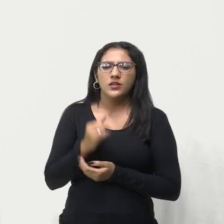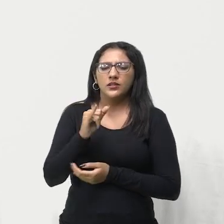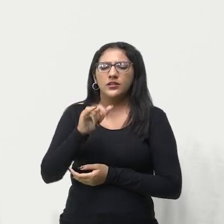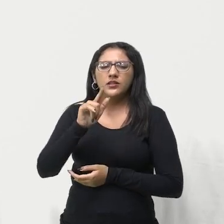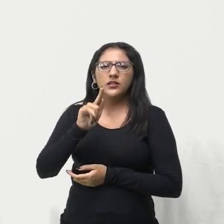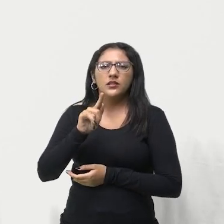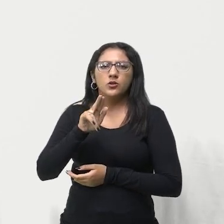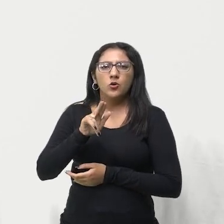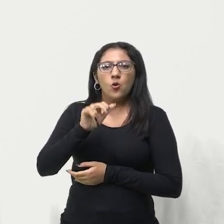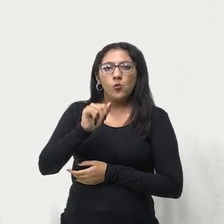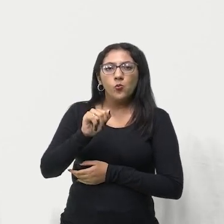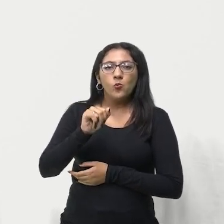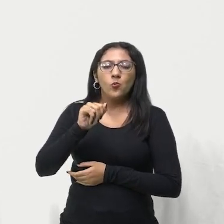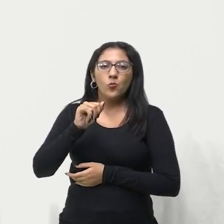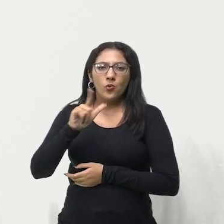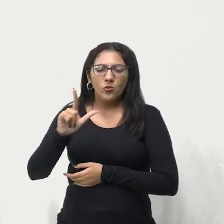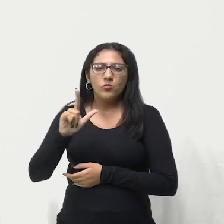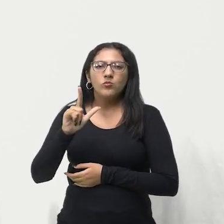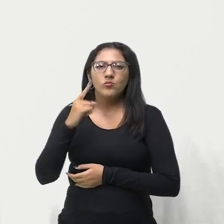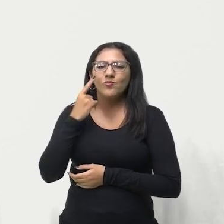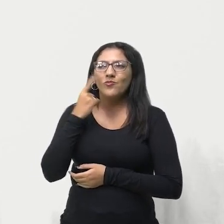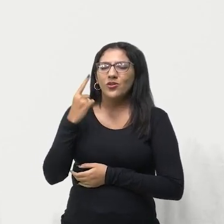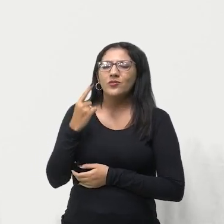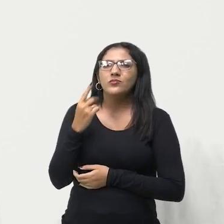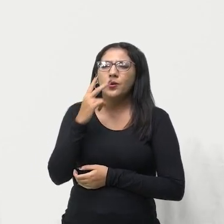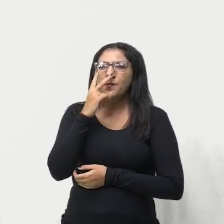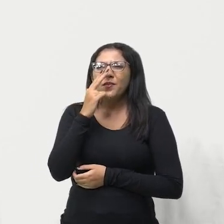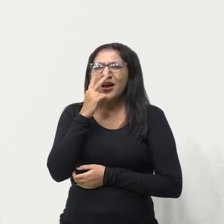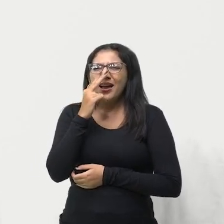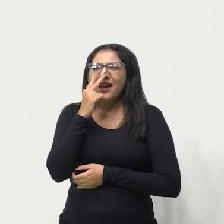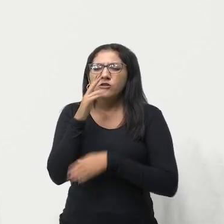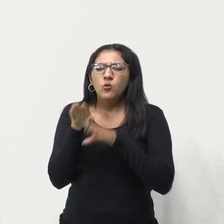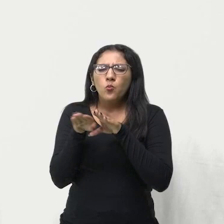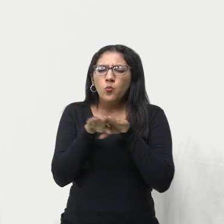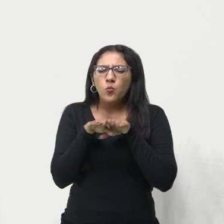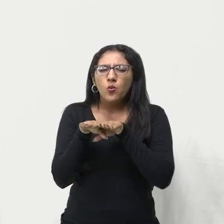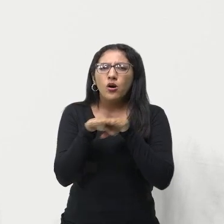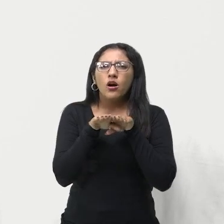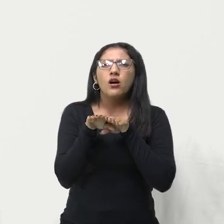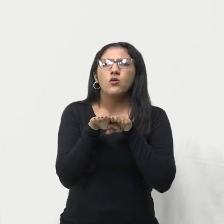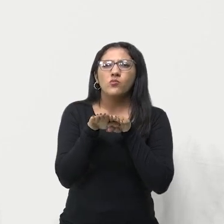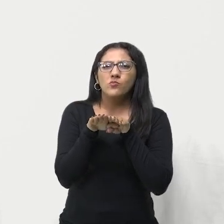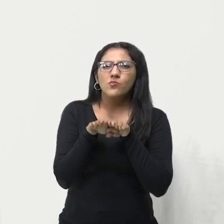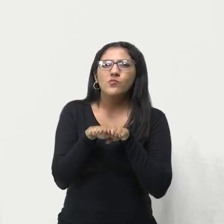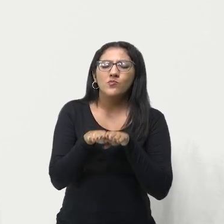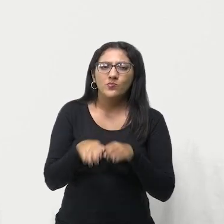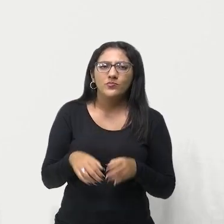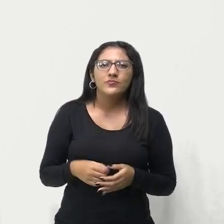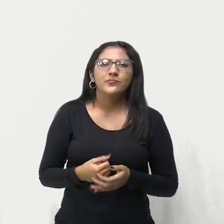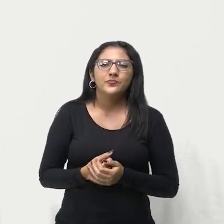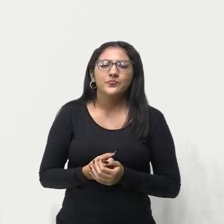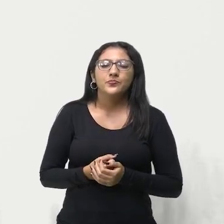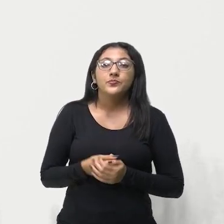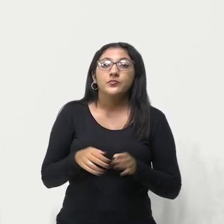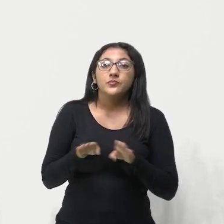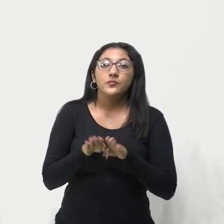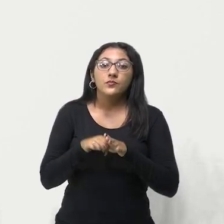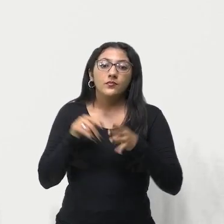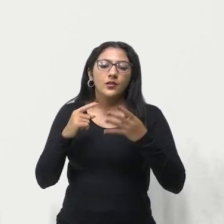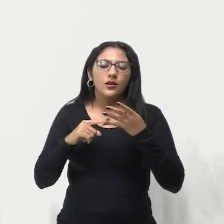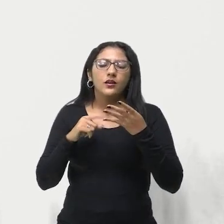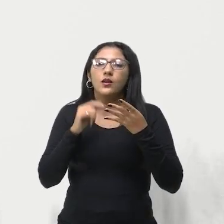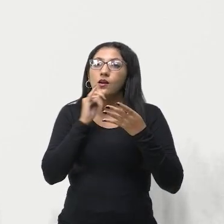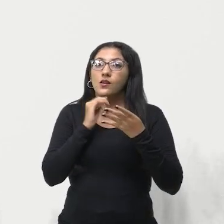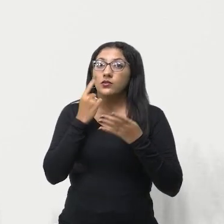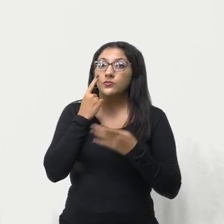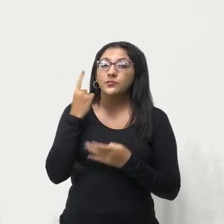a. Aqui também está buscando essa questão da igualdade, da comparação de uma coisa a outra. E, por fim, a